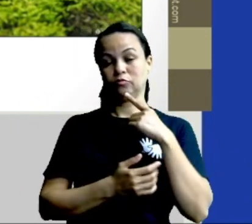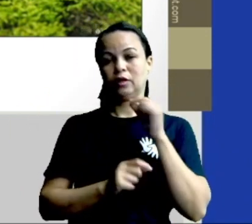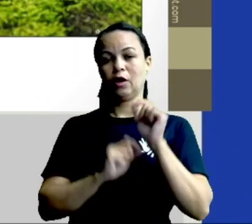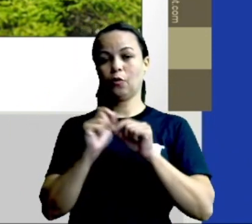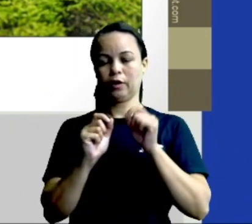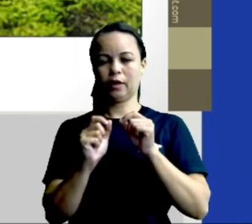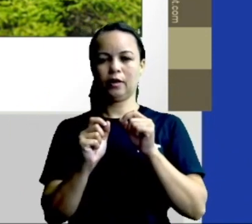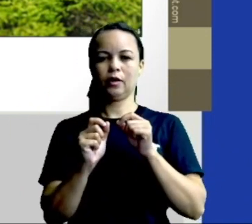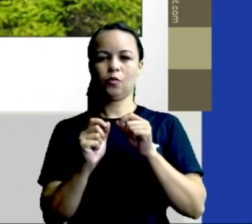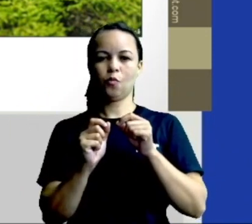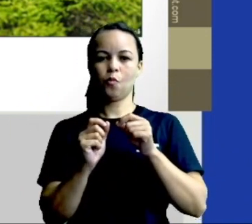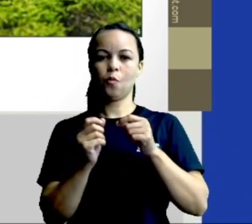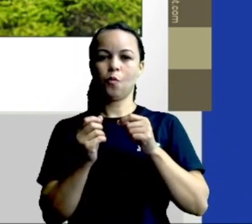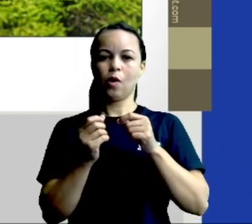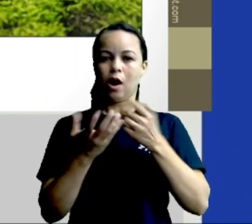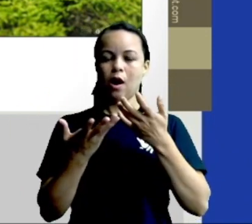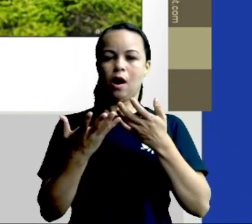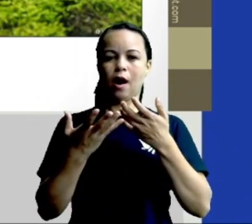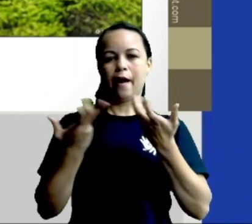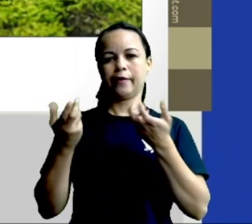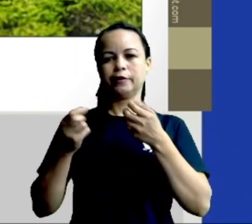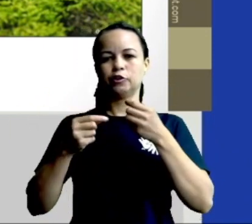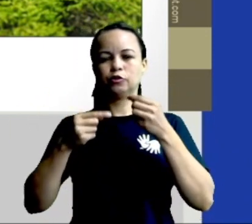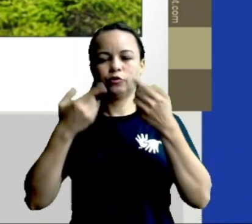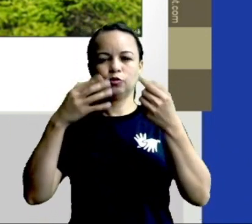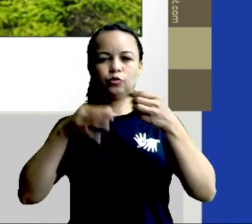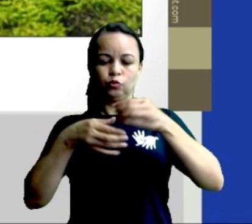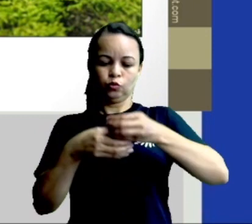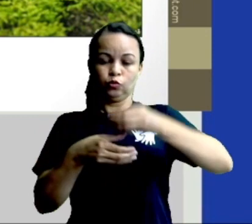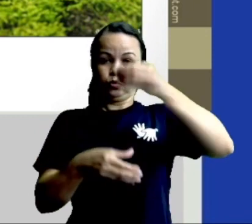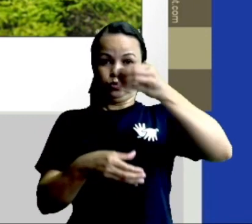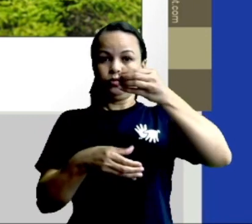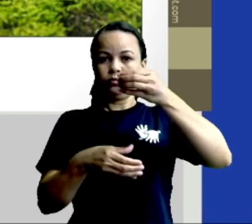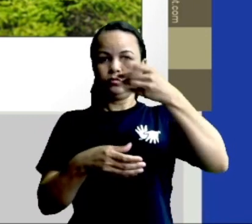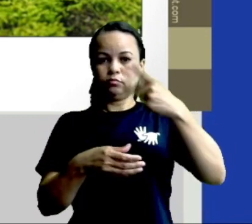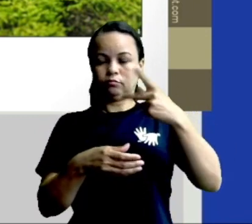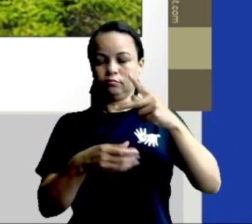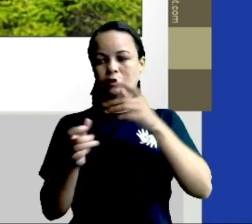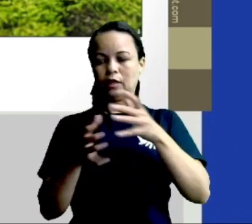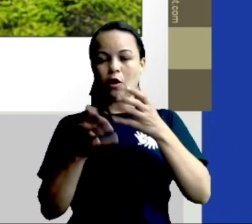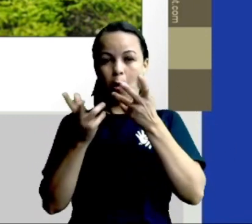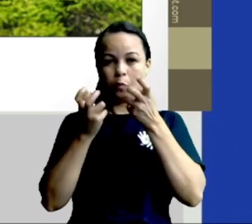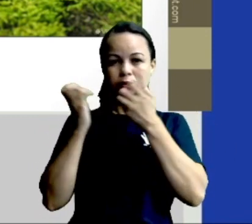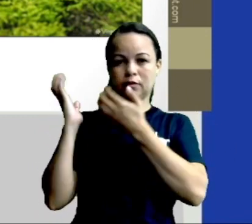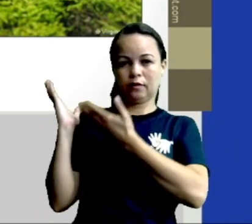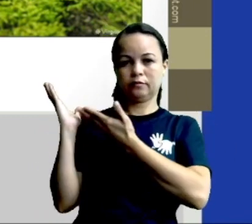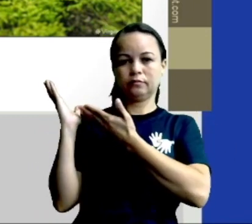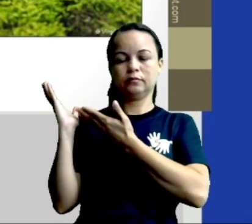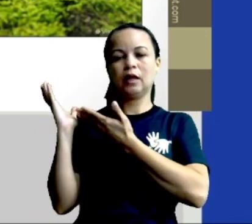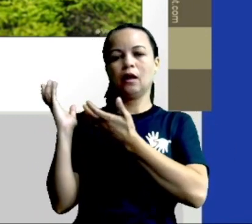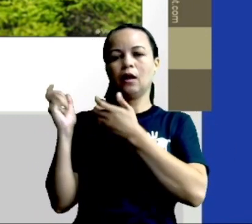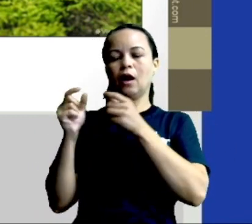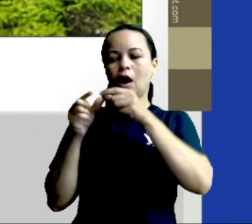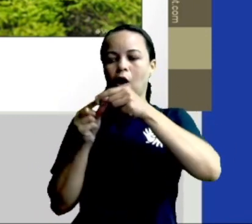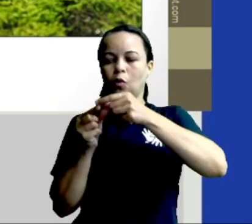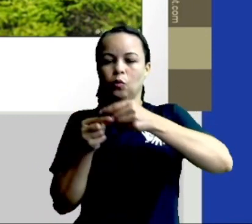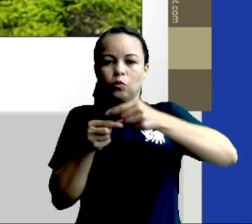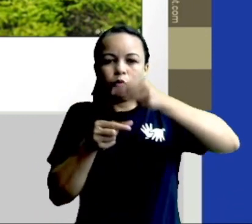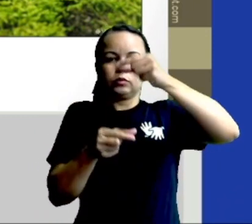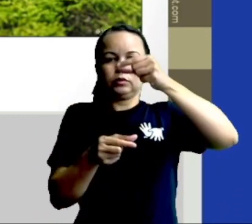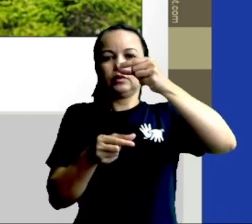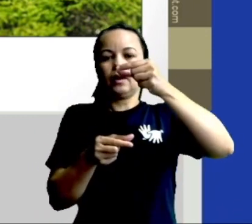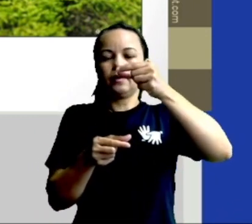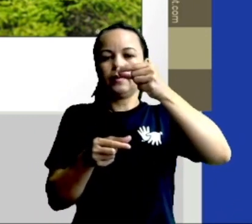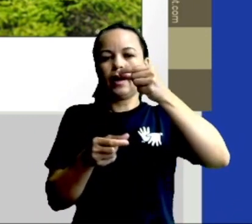gente chama de uma estrutura, que a gente vai chamar... Aqui você, quando observa aqui, você está vendo aqui, no teu lado, a apresentação